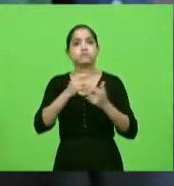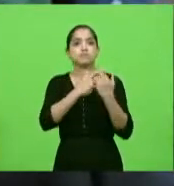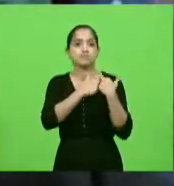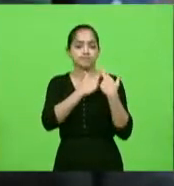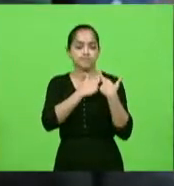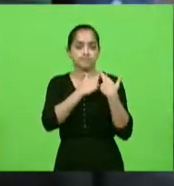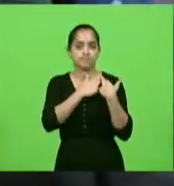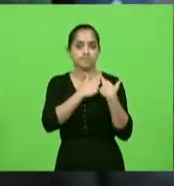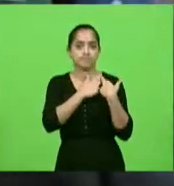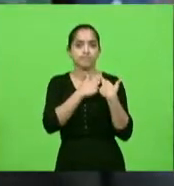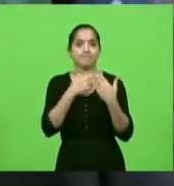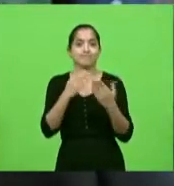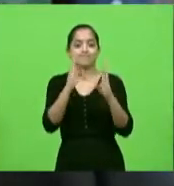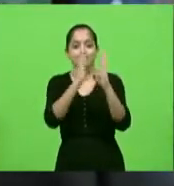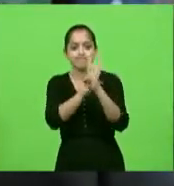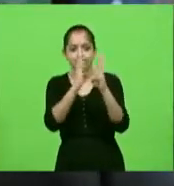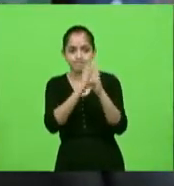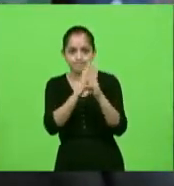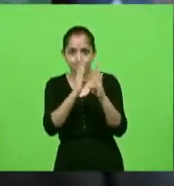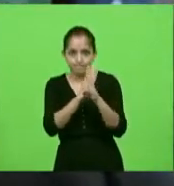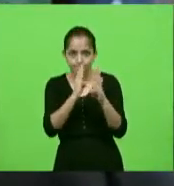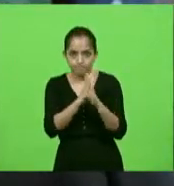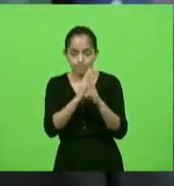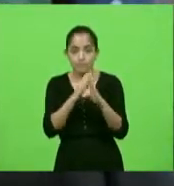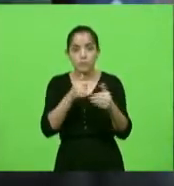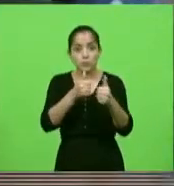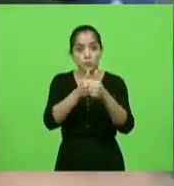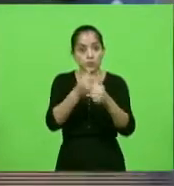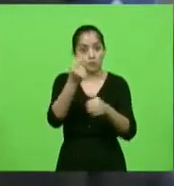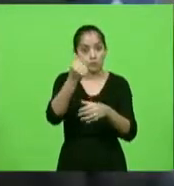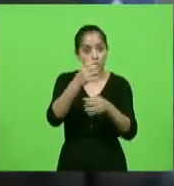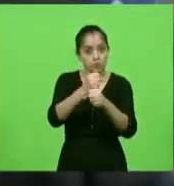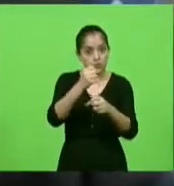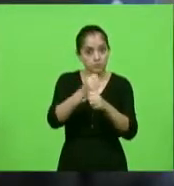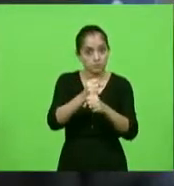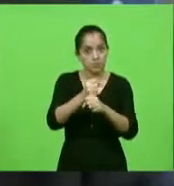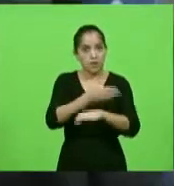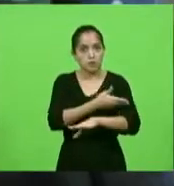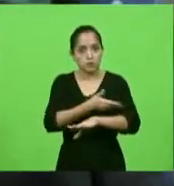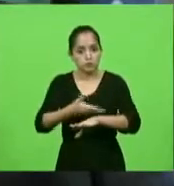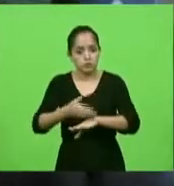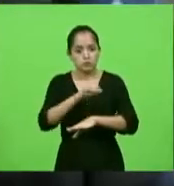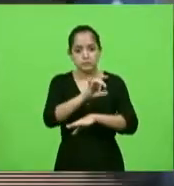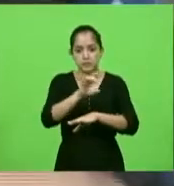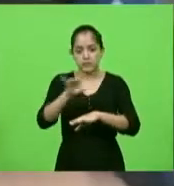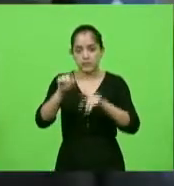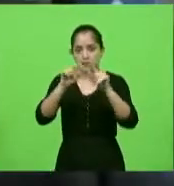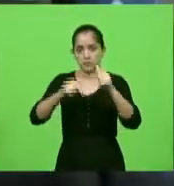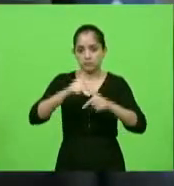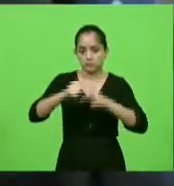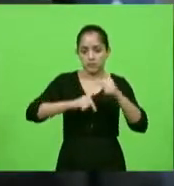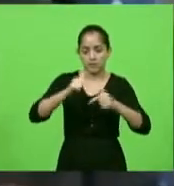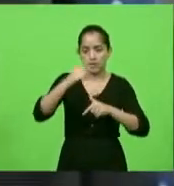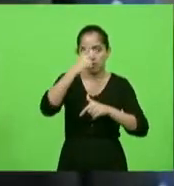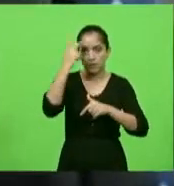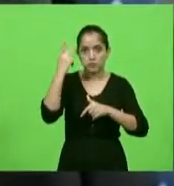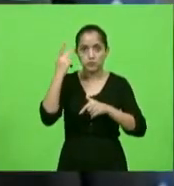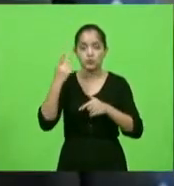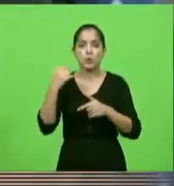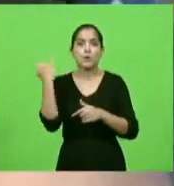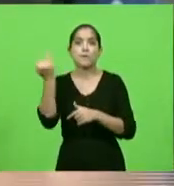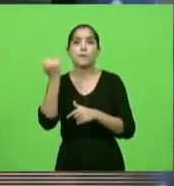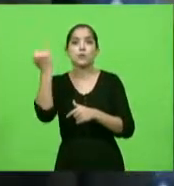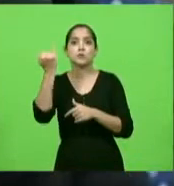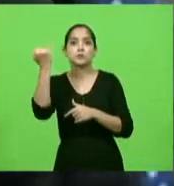servidores, tendo sido apurada, no âmbito do Tribunal de Contas, a conduta de cada servidor, seus reflexos,